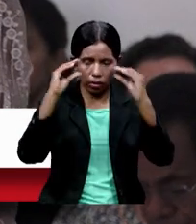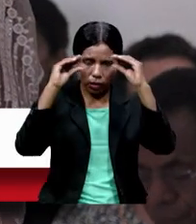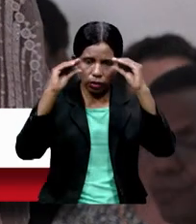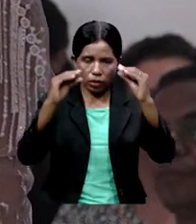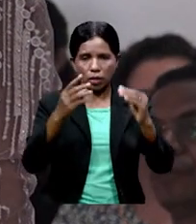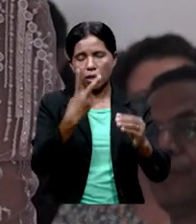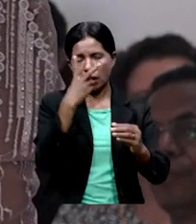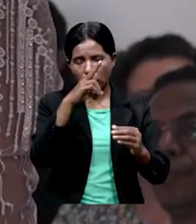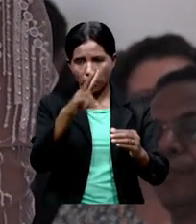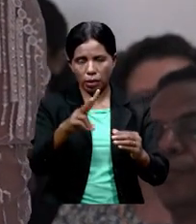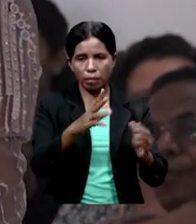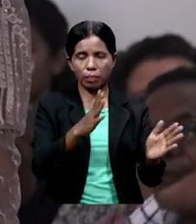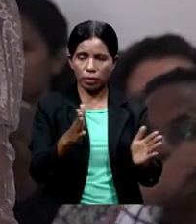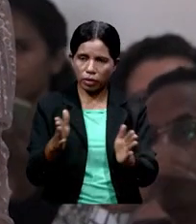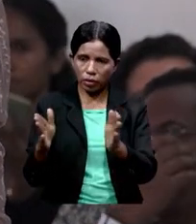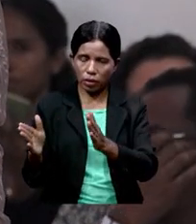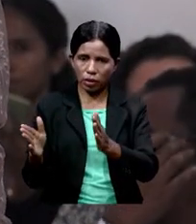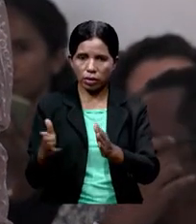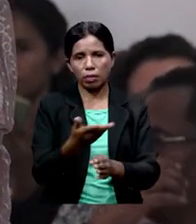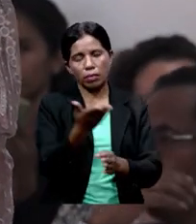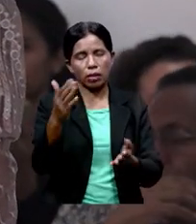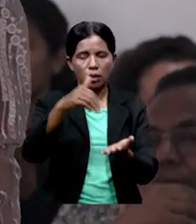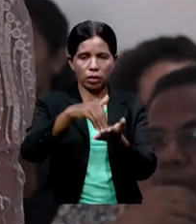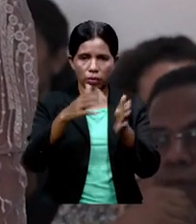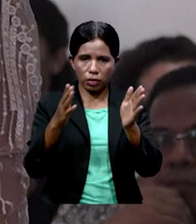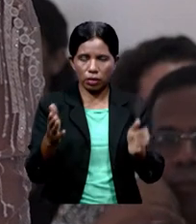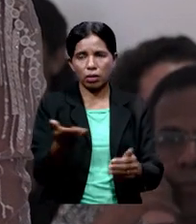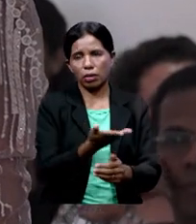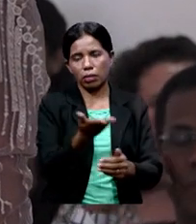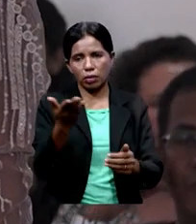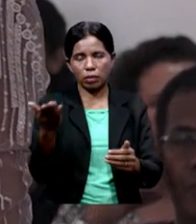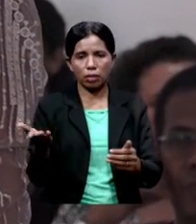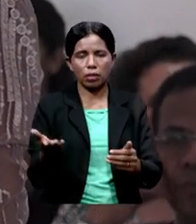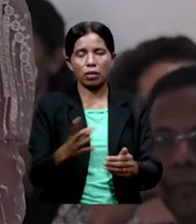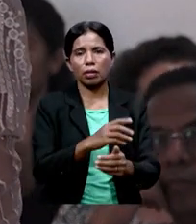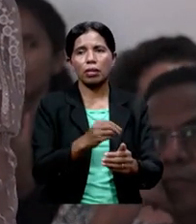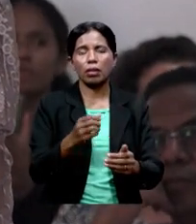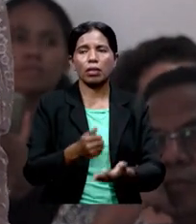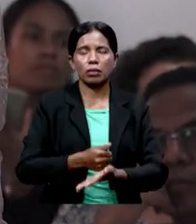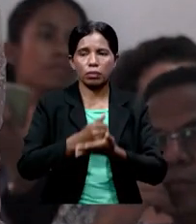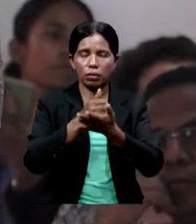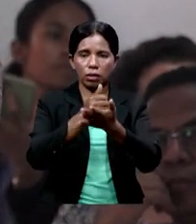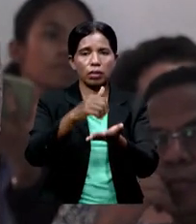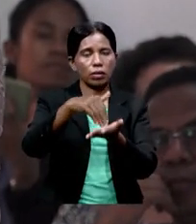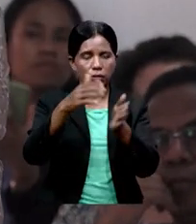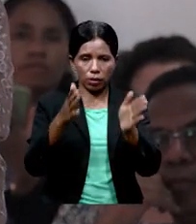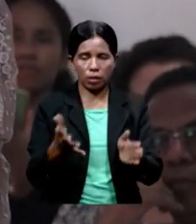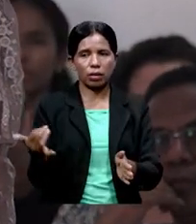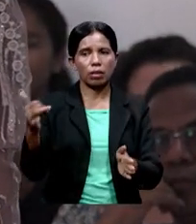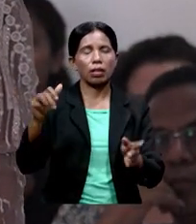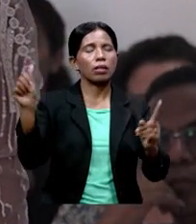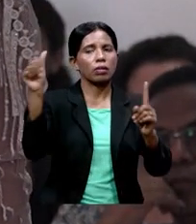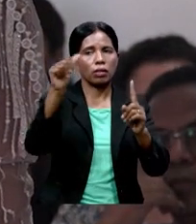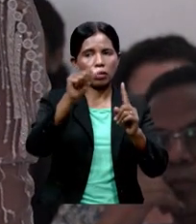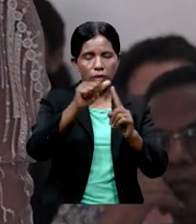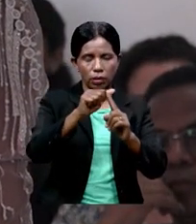processo dos seus alunos e levantam hipóteses sobre os métodos que ajudaram os alunos a atingir o